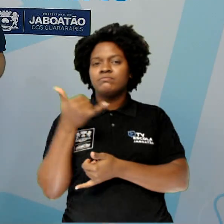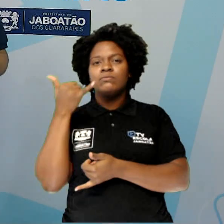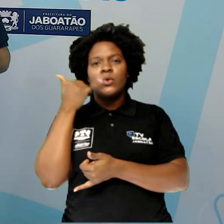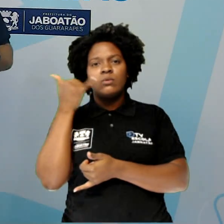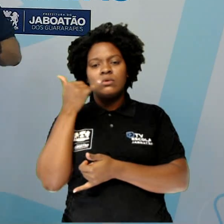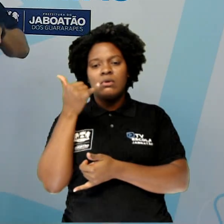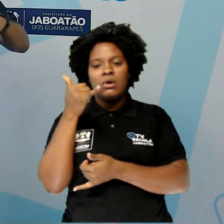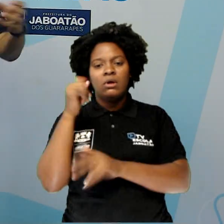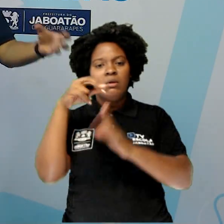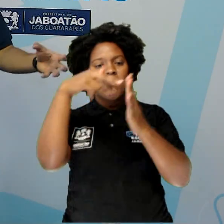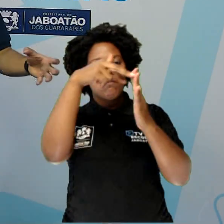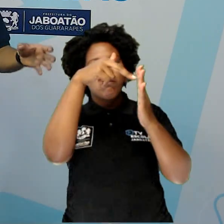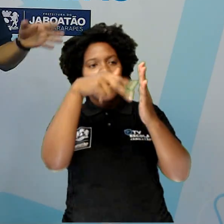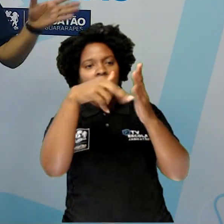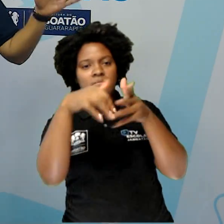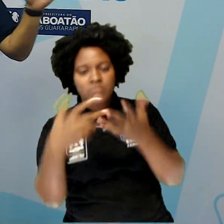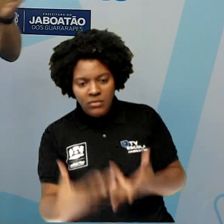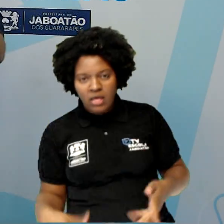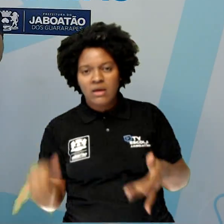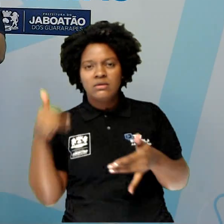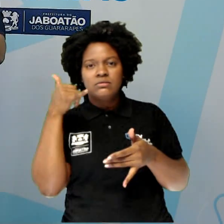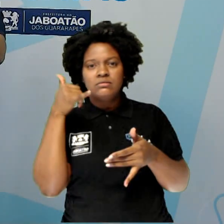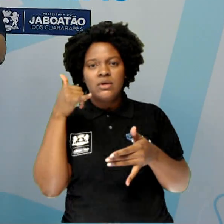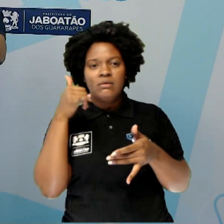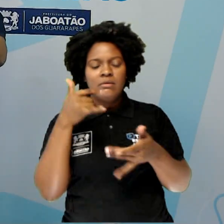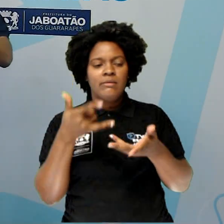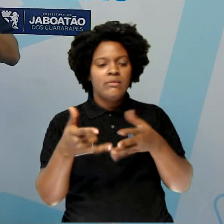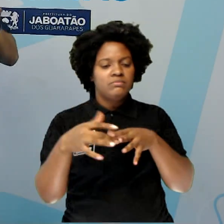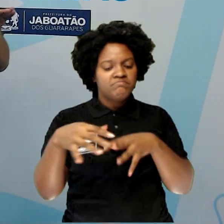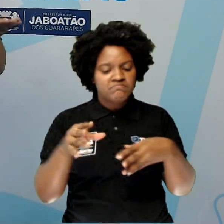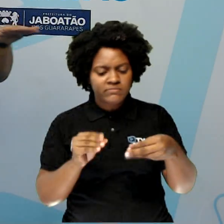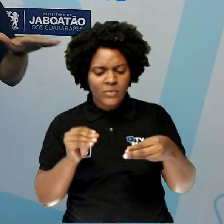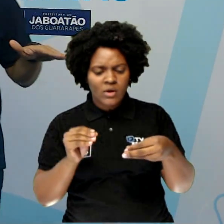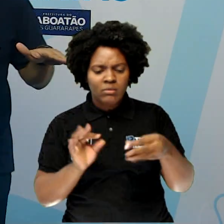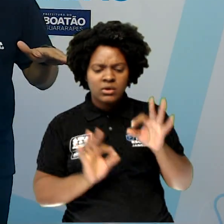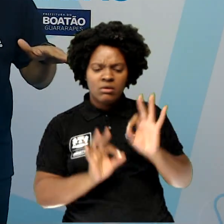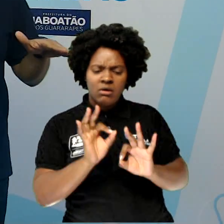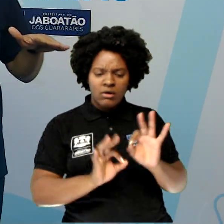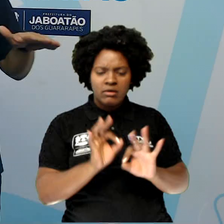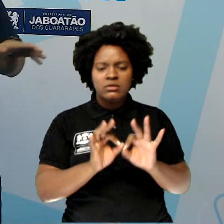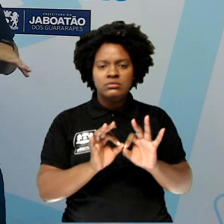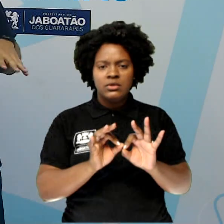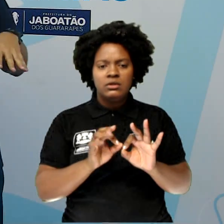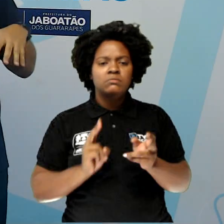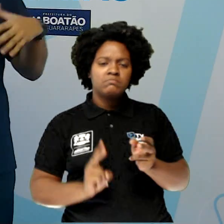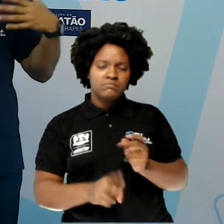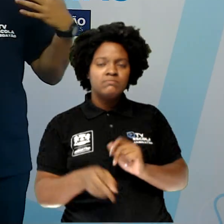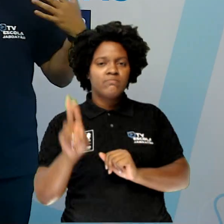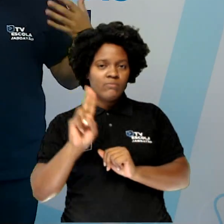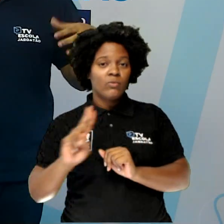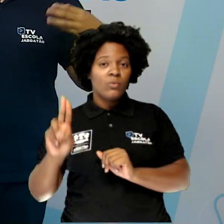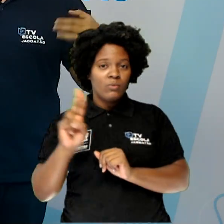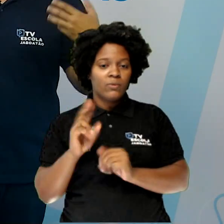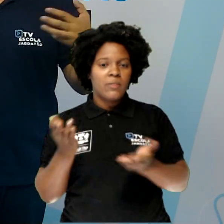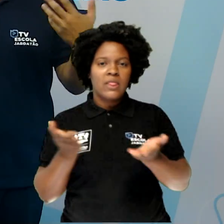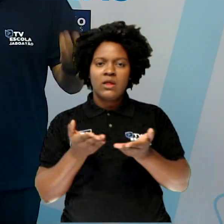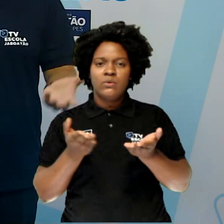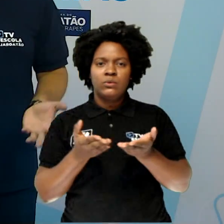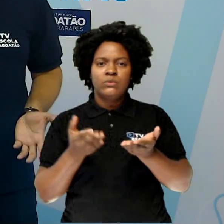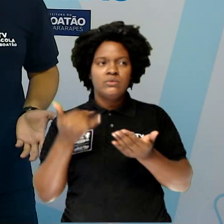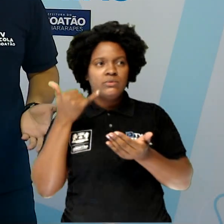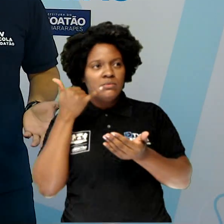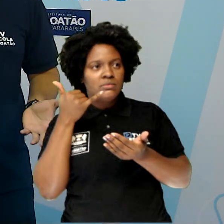escada, se abriu inteirinho, depois eu juntei ele assim e ele continuou funcionando. Hoje os aparelhos estão cada vez